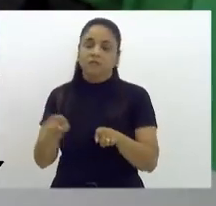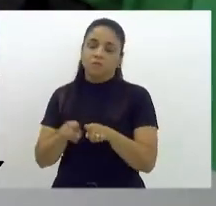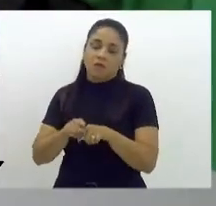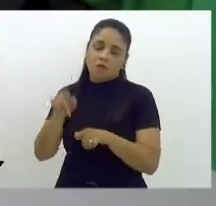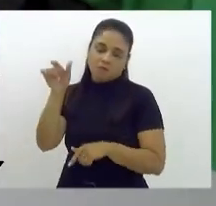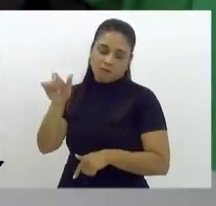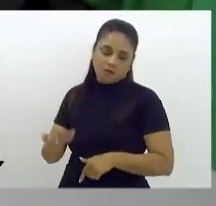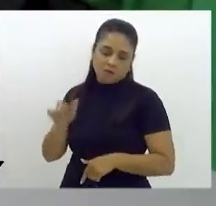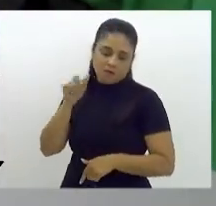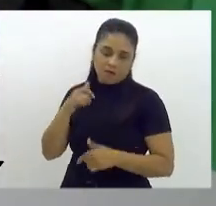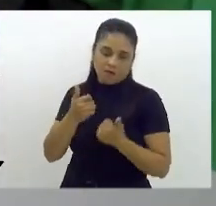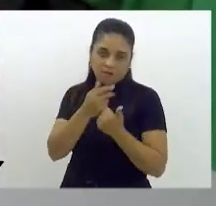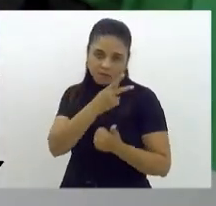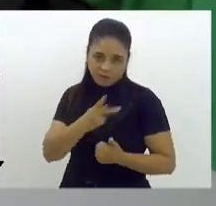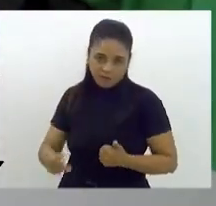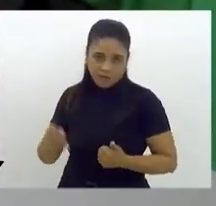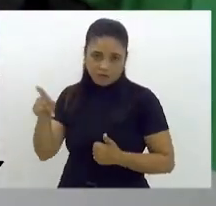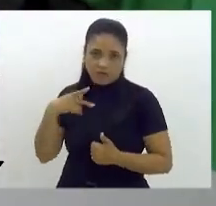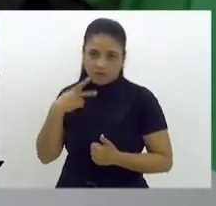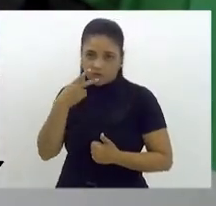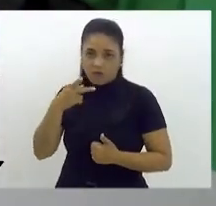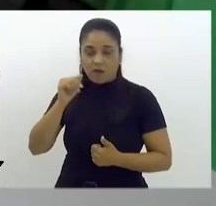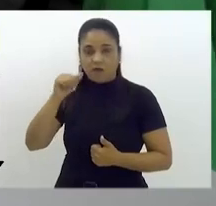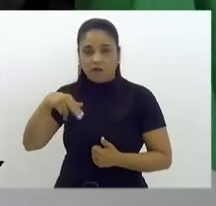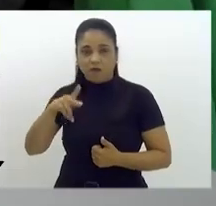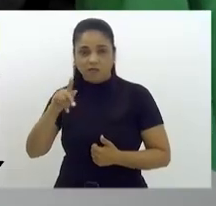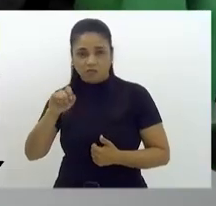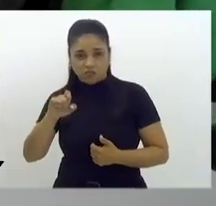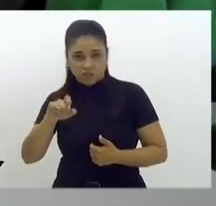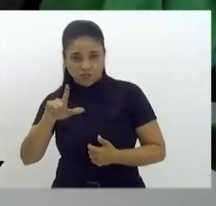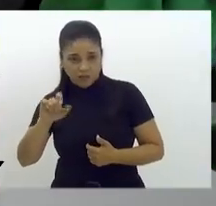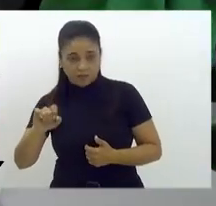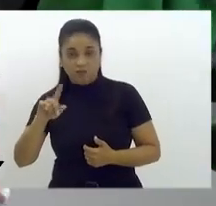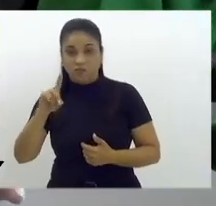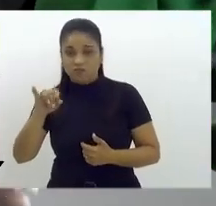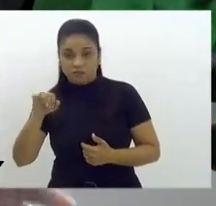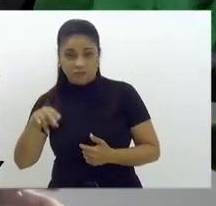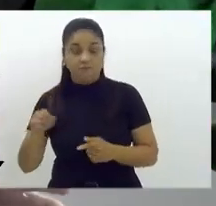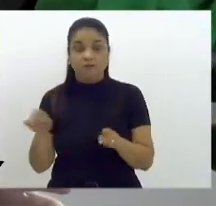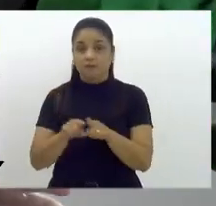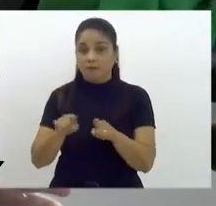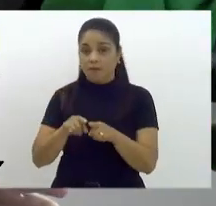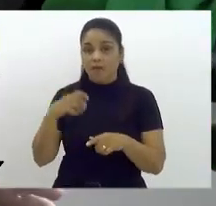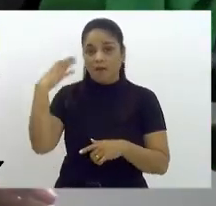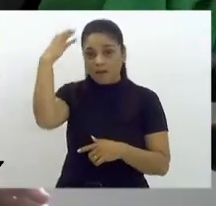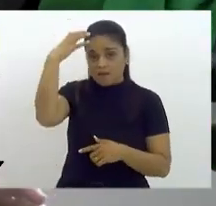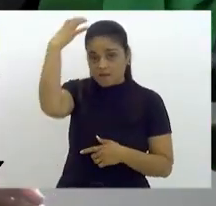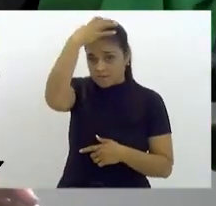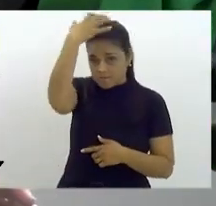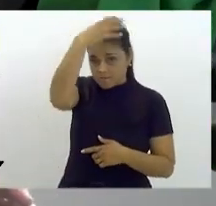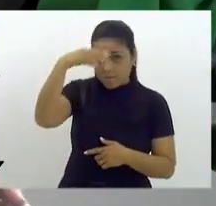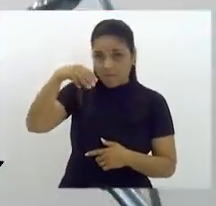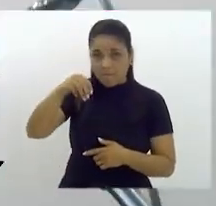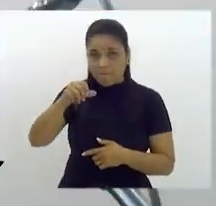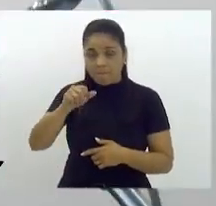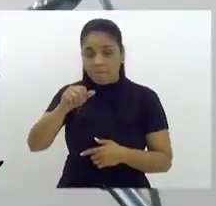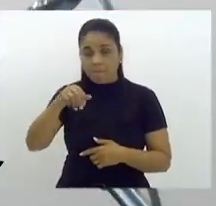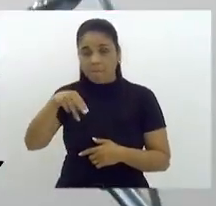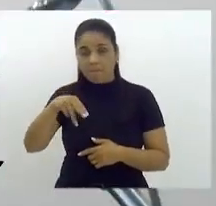Diniz eu vou citar a Marielle Franco quando ela foi assassinada da forma brutal ela foi por ser mulher